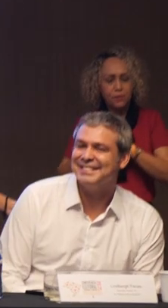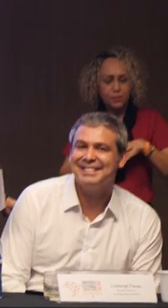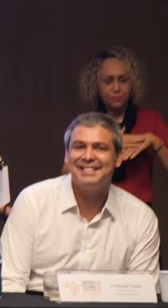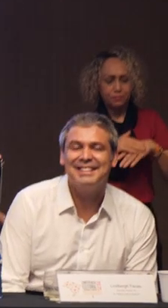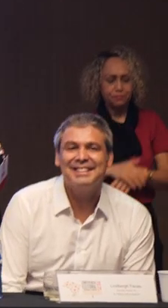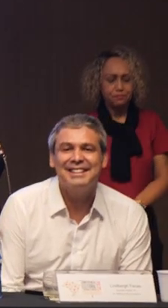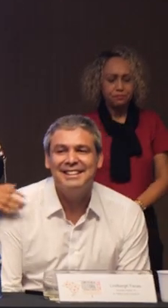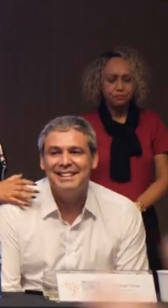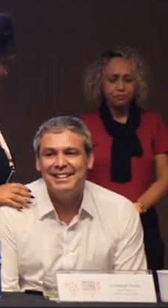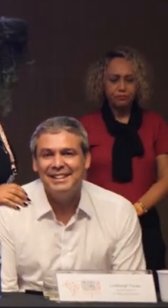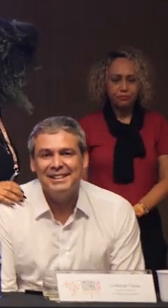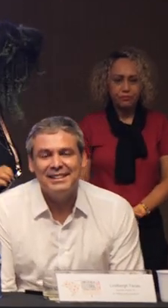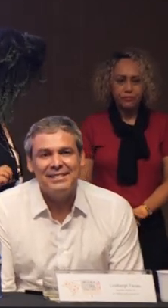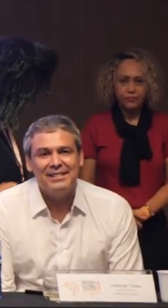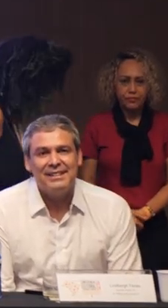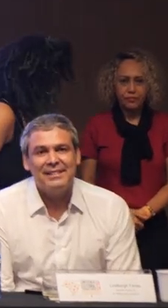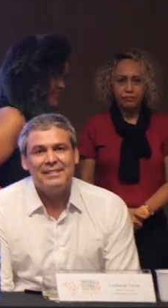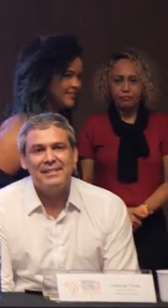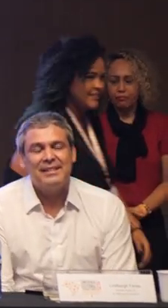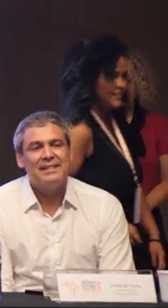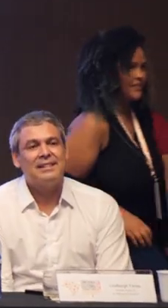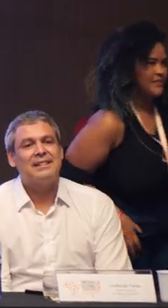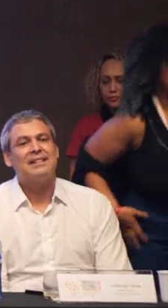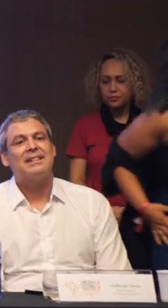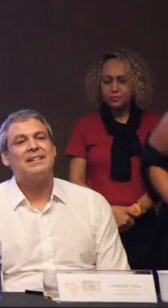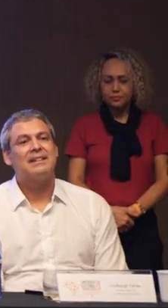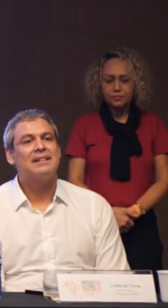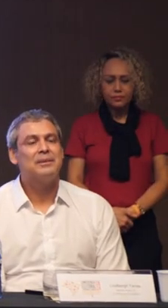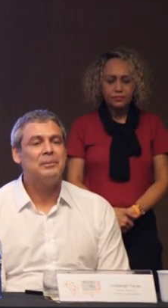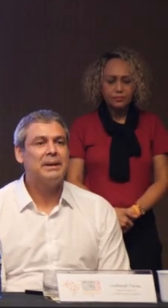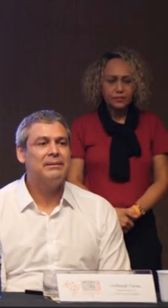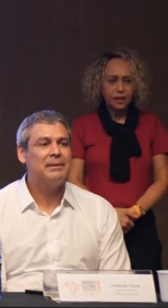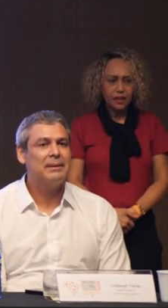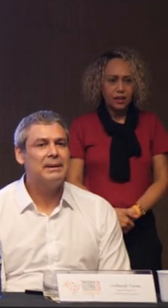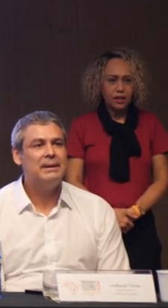Obrigada, Gorete. Para finalizar, o Renan.